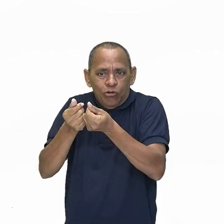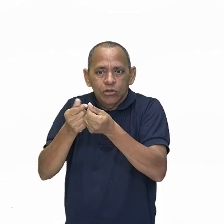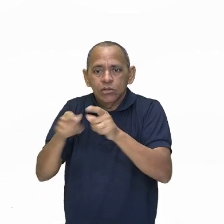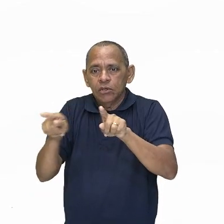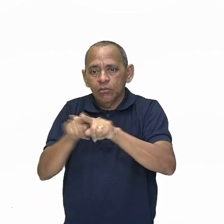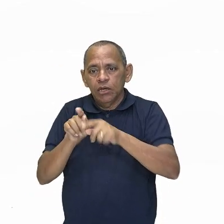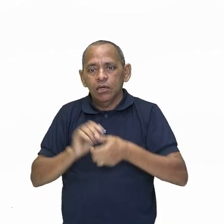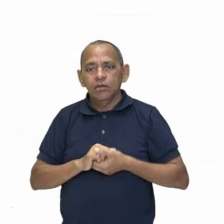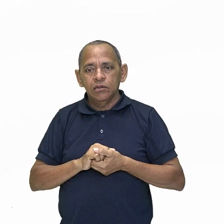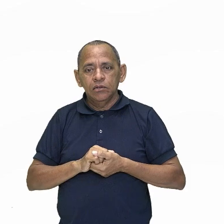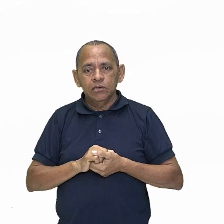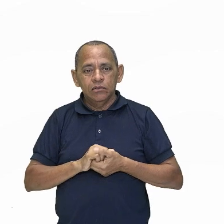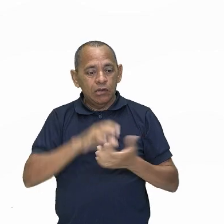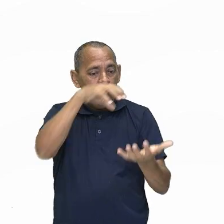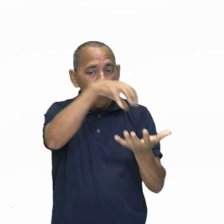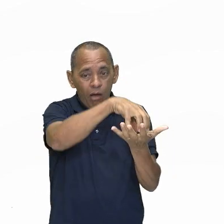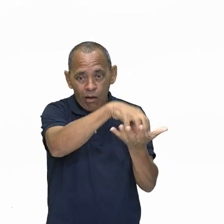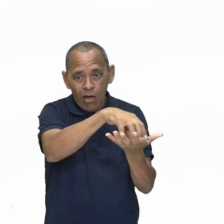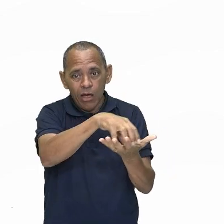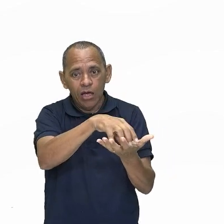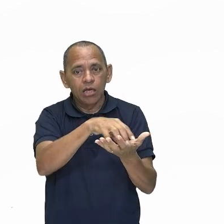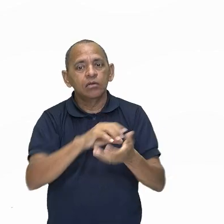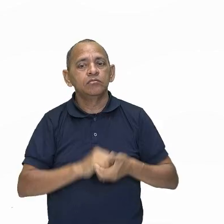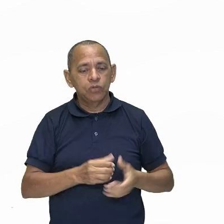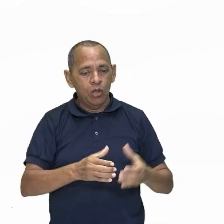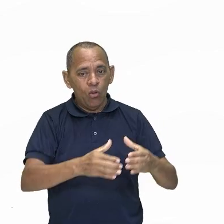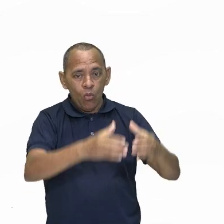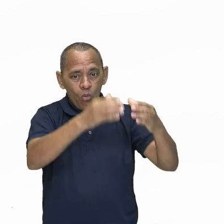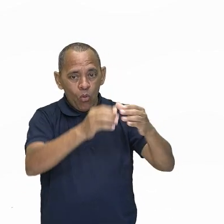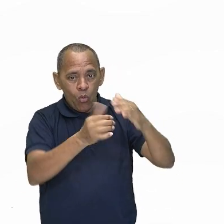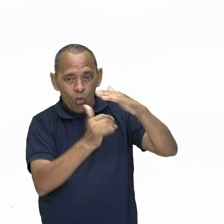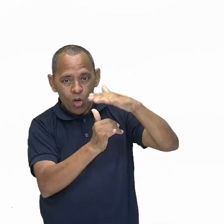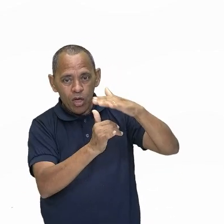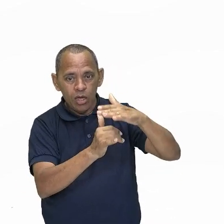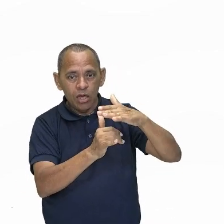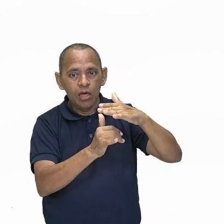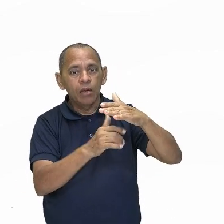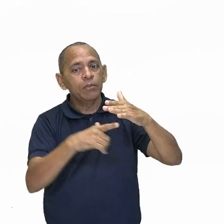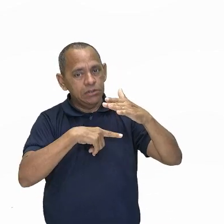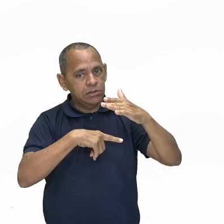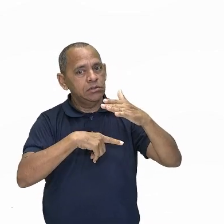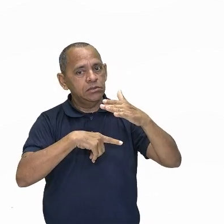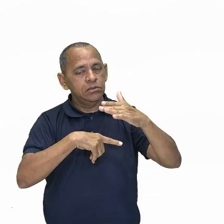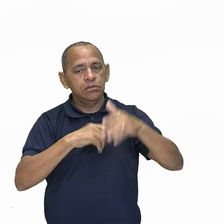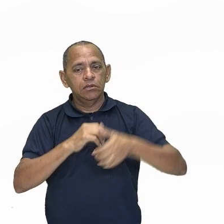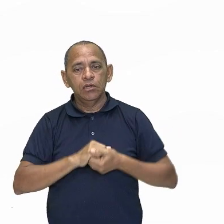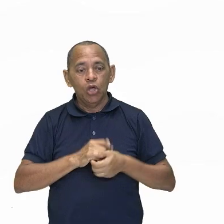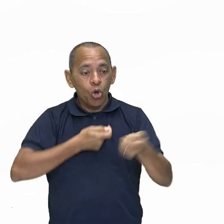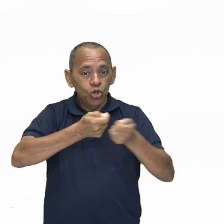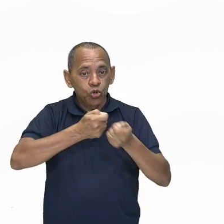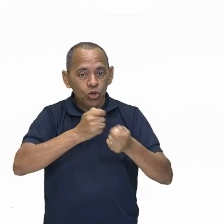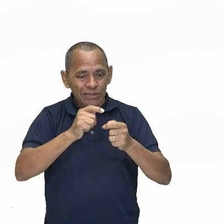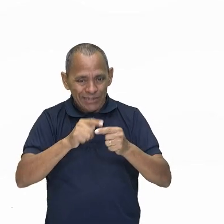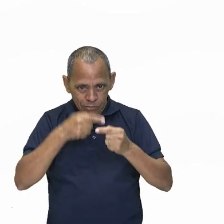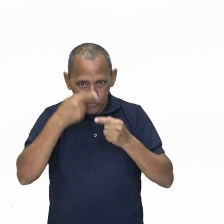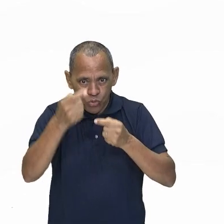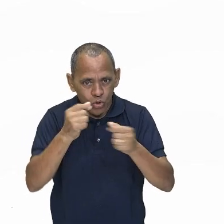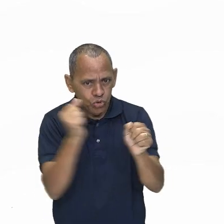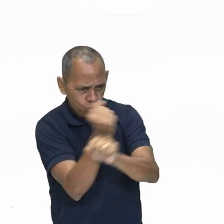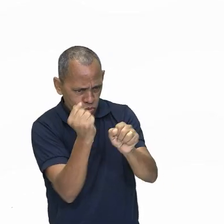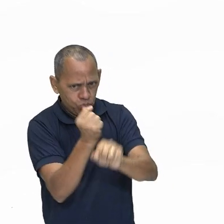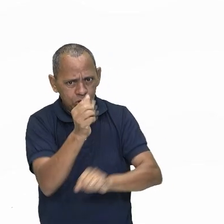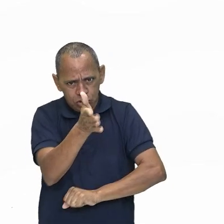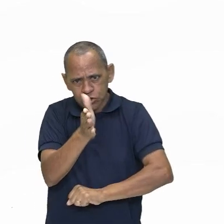ou seja, apesar de ser uma coisa muito bem controlada, né, depois de construída, claro, né, depois de